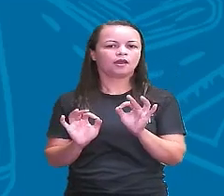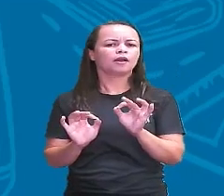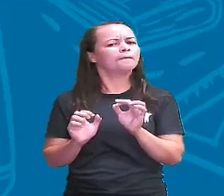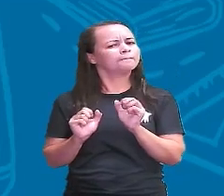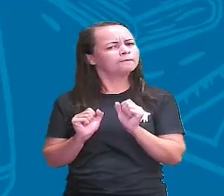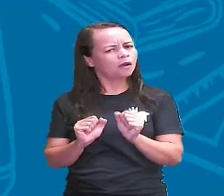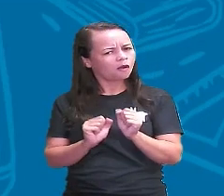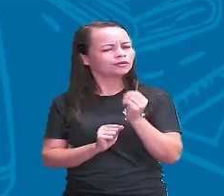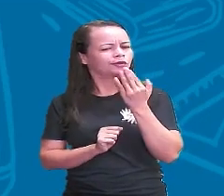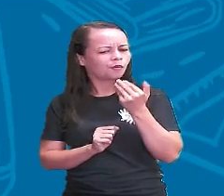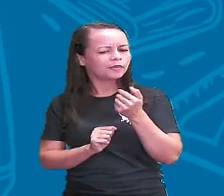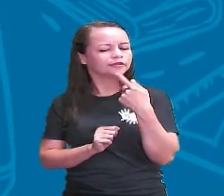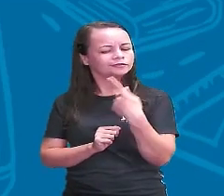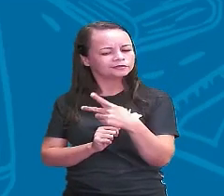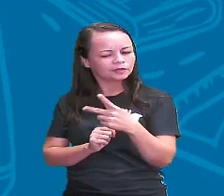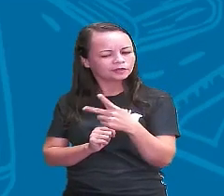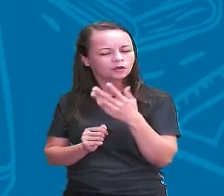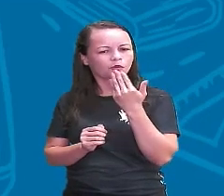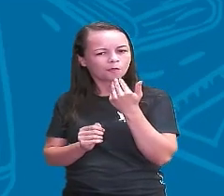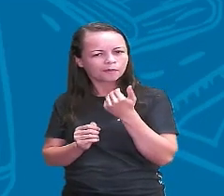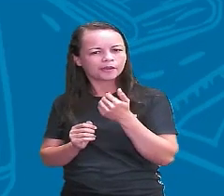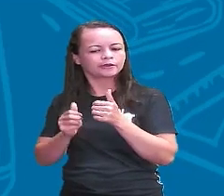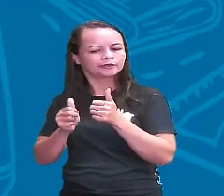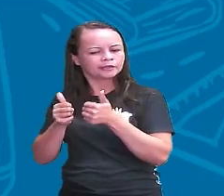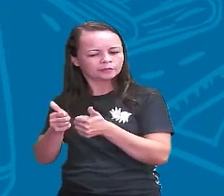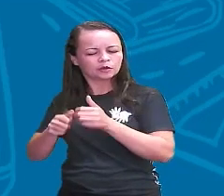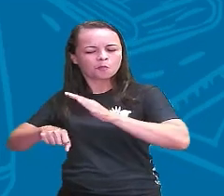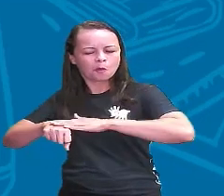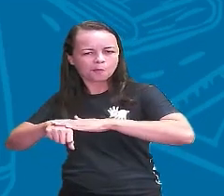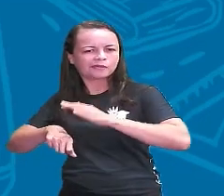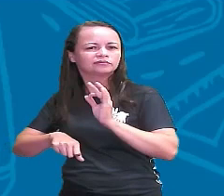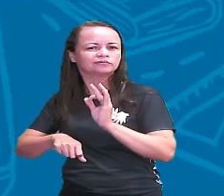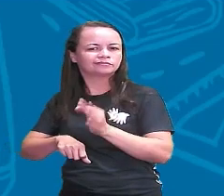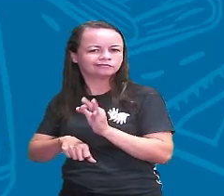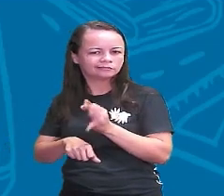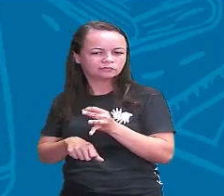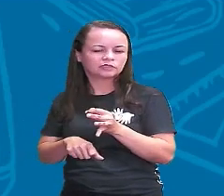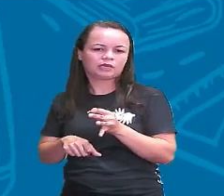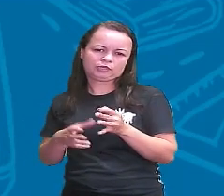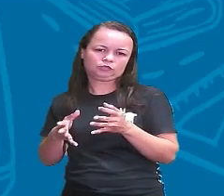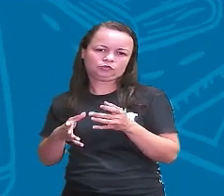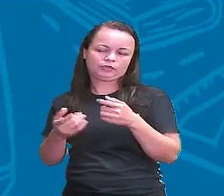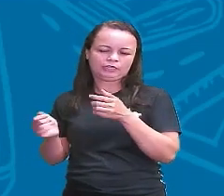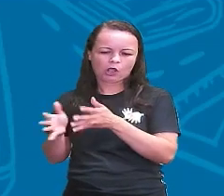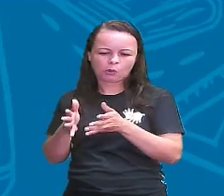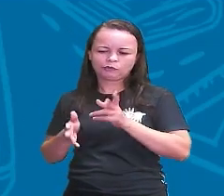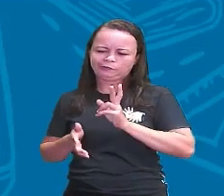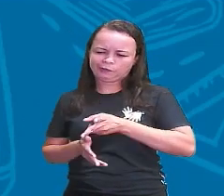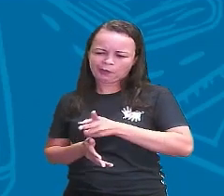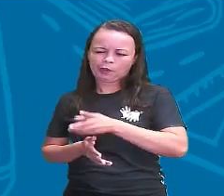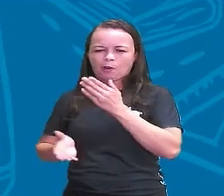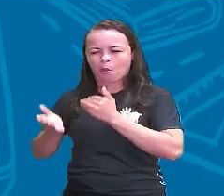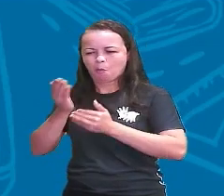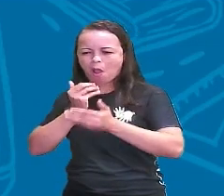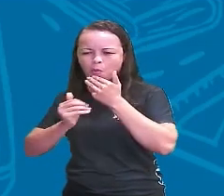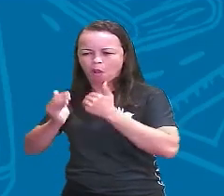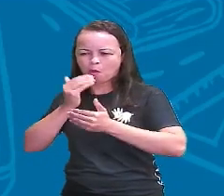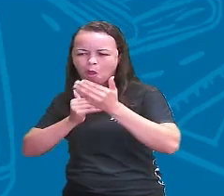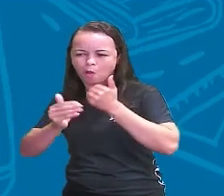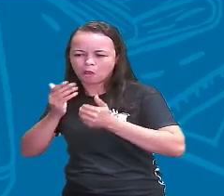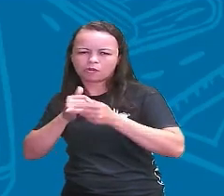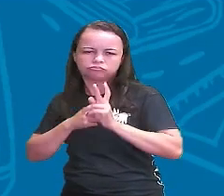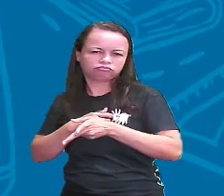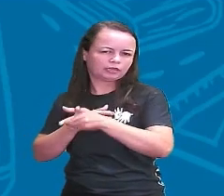esse tipo de alimento de forma equilibrada, nos momentos corretos, tá certo? E não exagerar no consumo desse tipo de